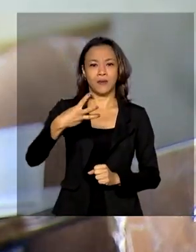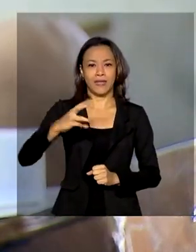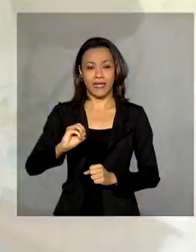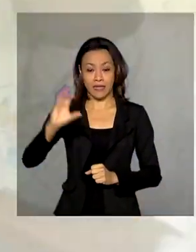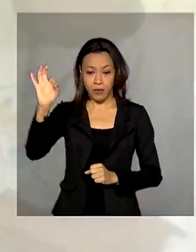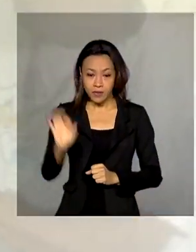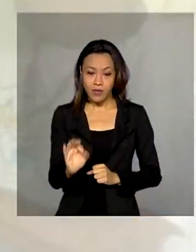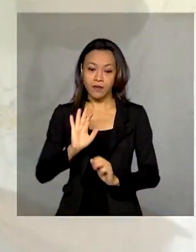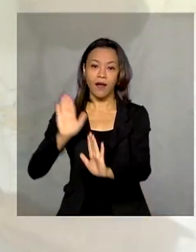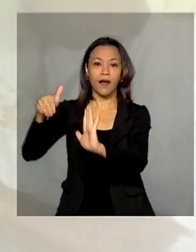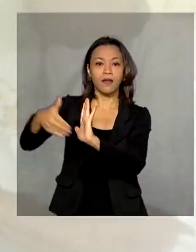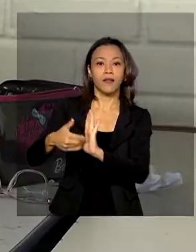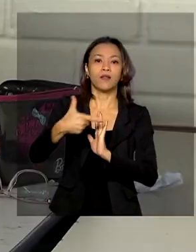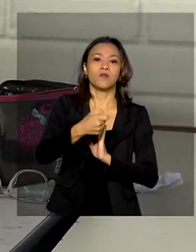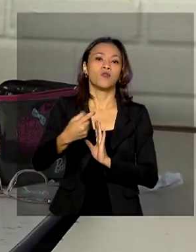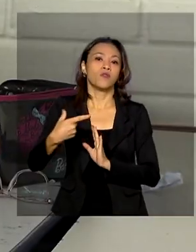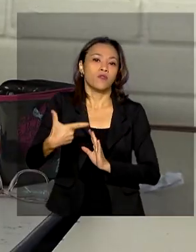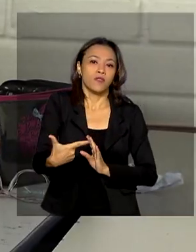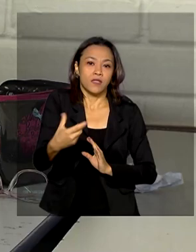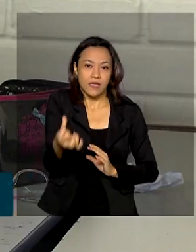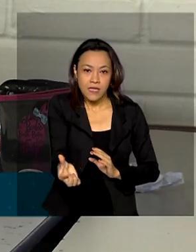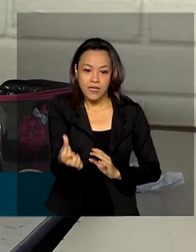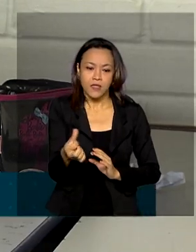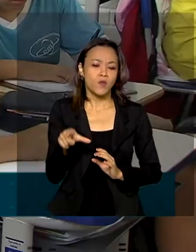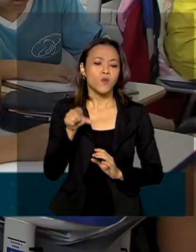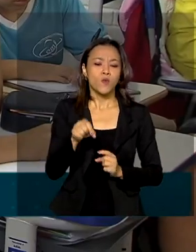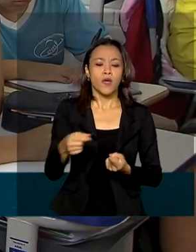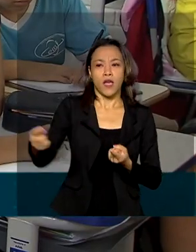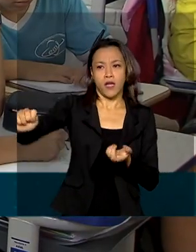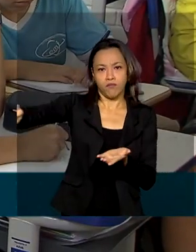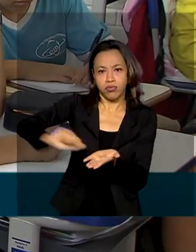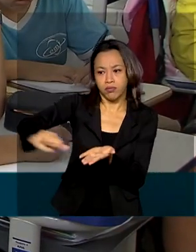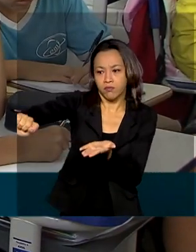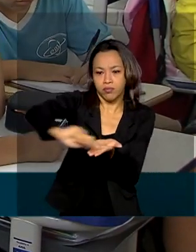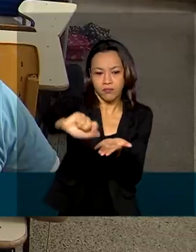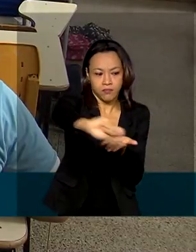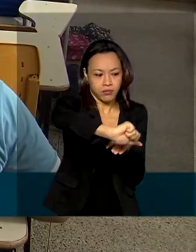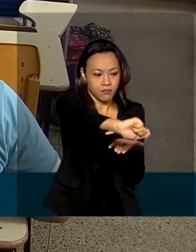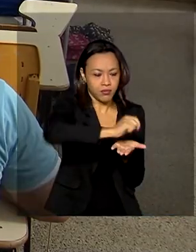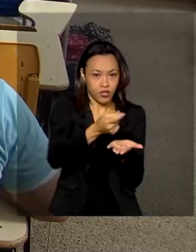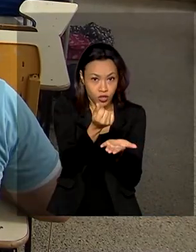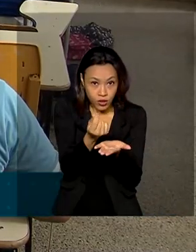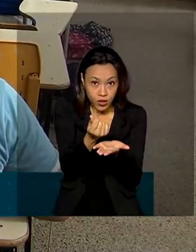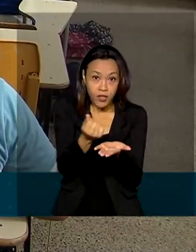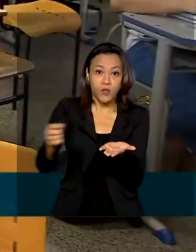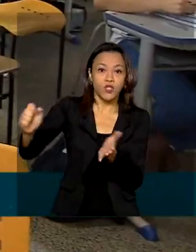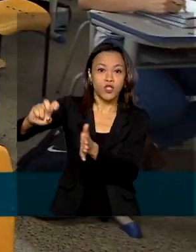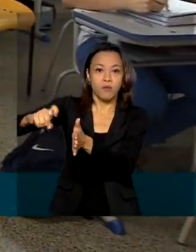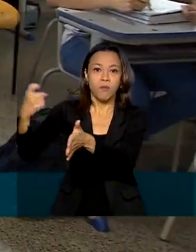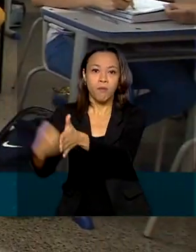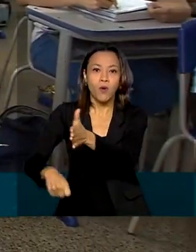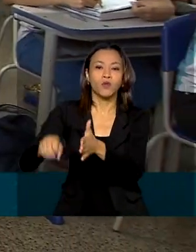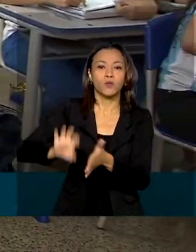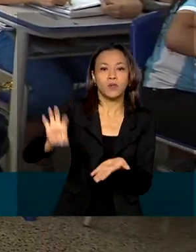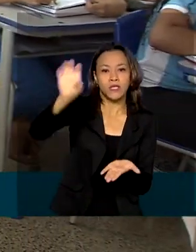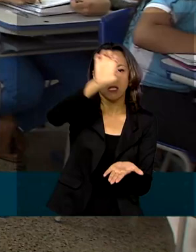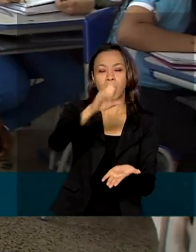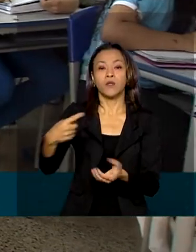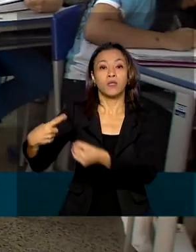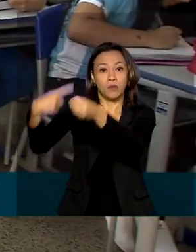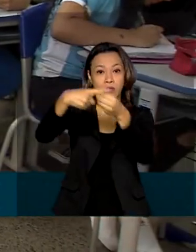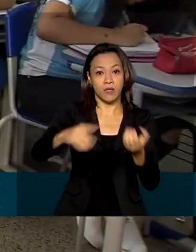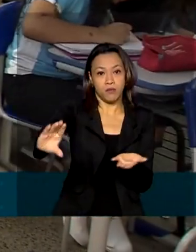2026. O fundo é formado por transferências e recursos vindos de impostos estaduais e municipais,